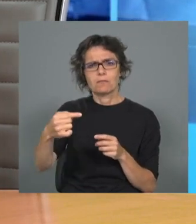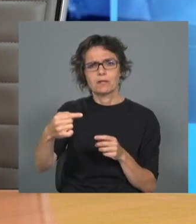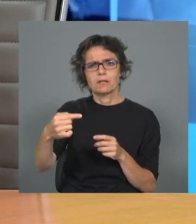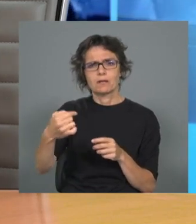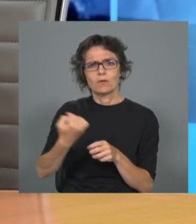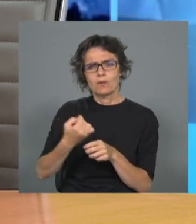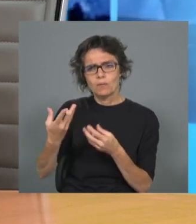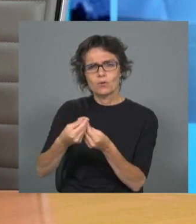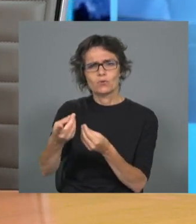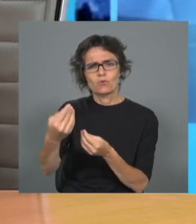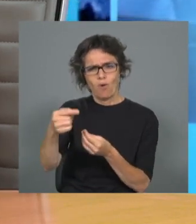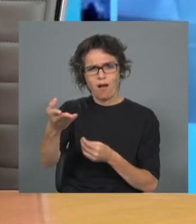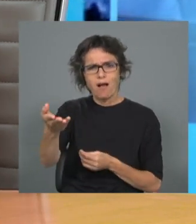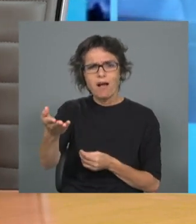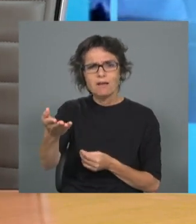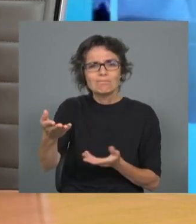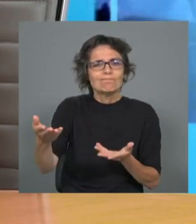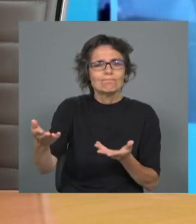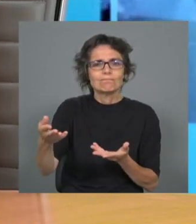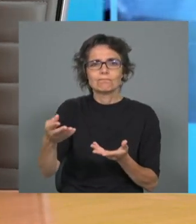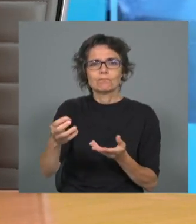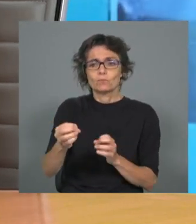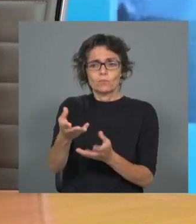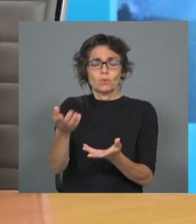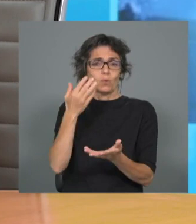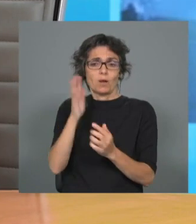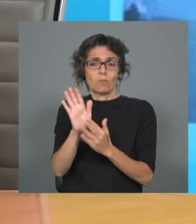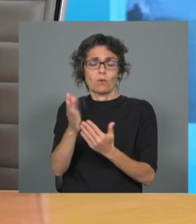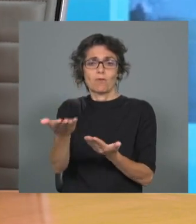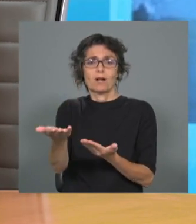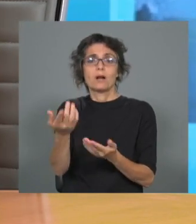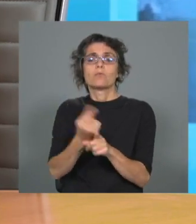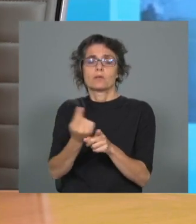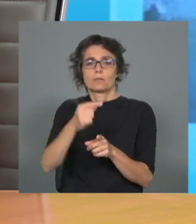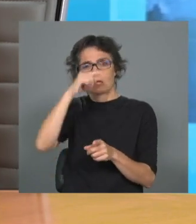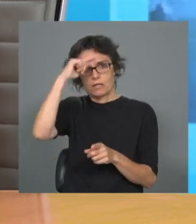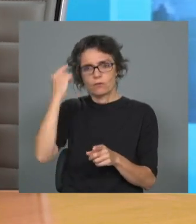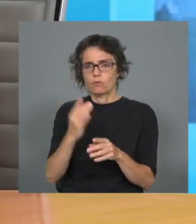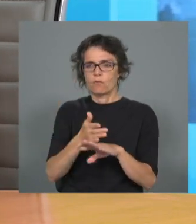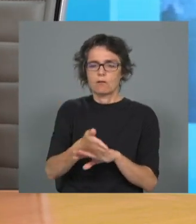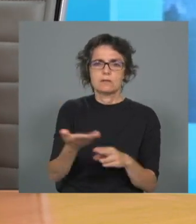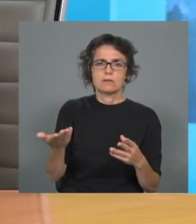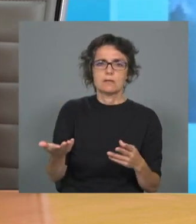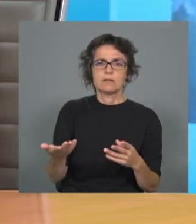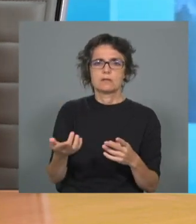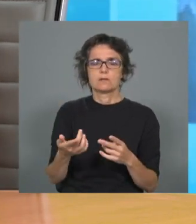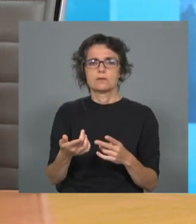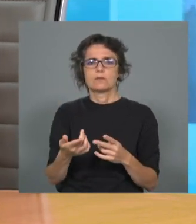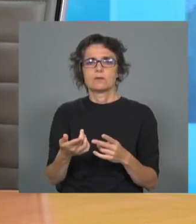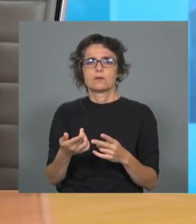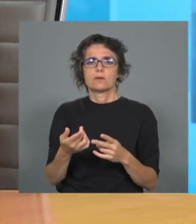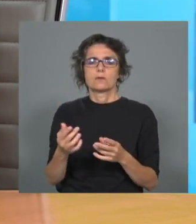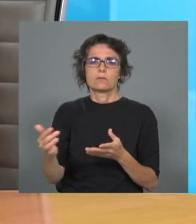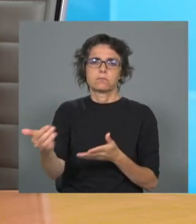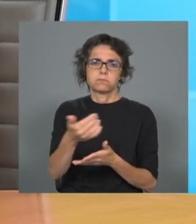vezes mostra-nos que assim não é. E não é por via, enfim, de dificuldades no acesso, seja a